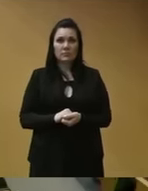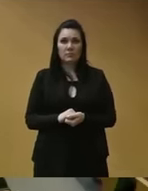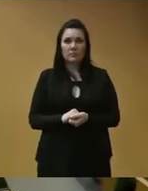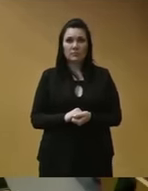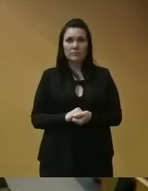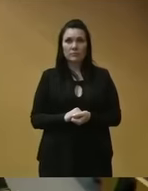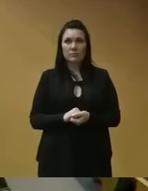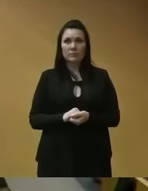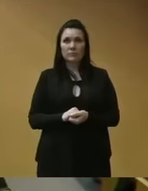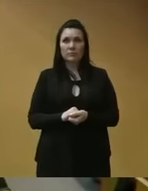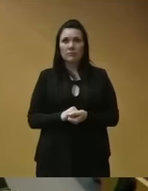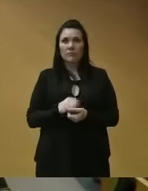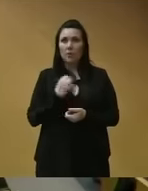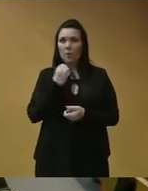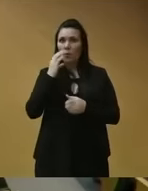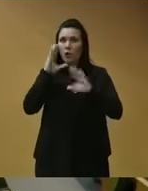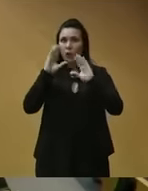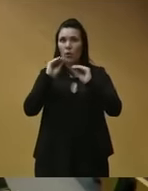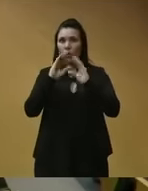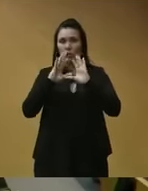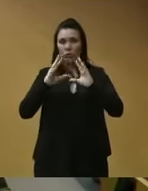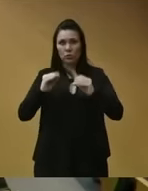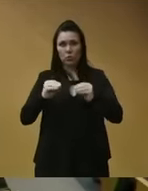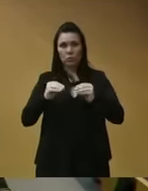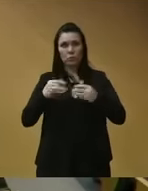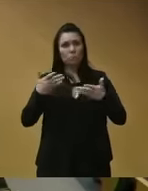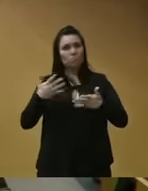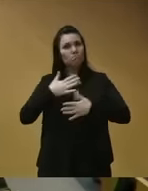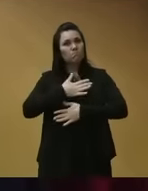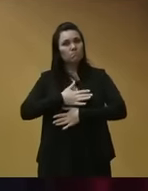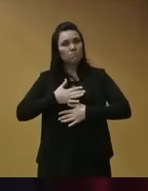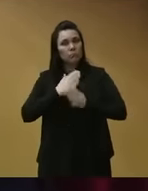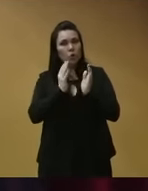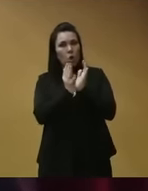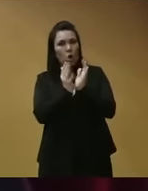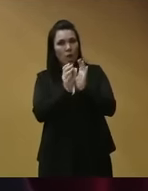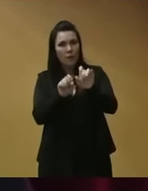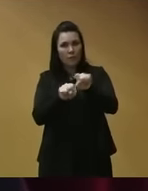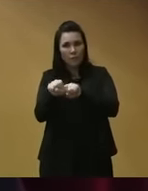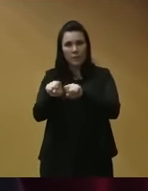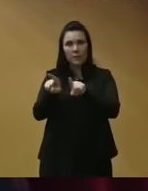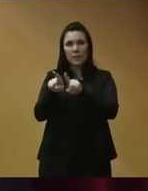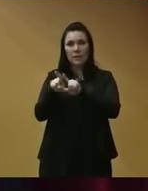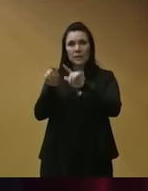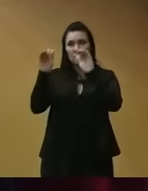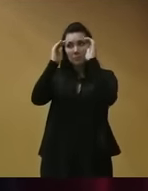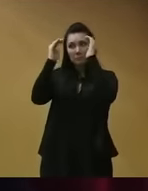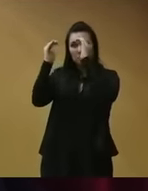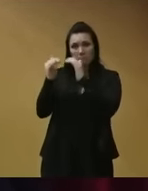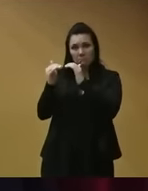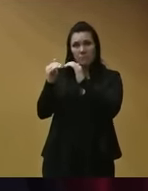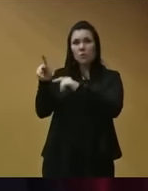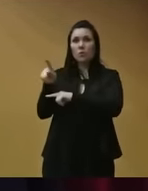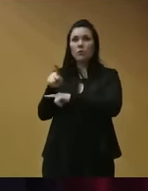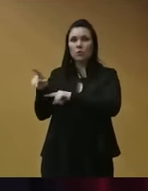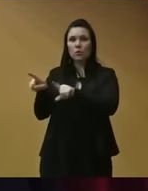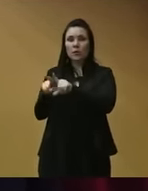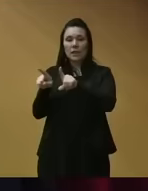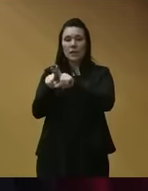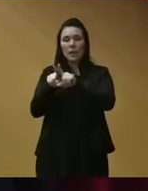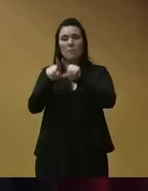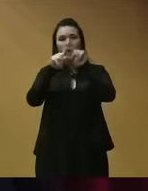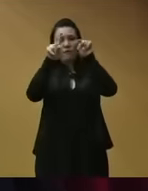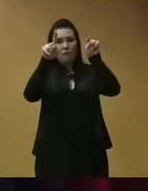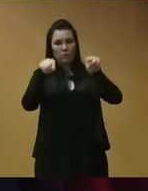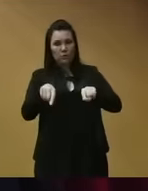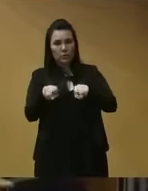Boa noite a todos, prezados colegas formandos, respeitados professores e funcionários, queridos familiares